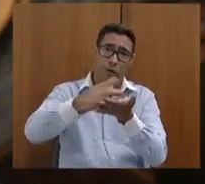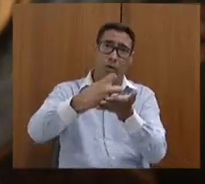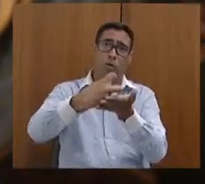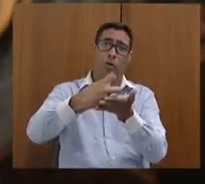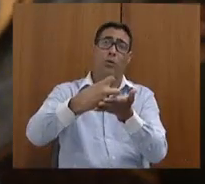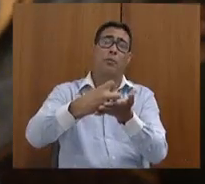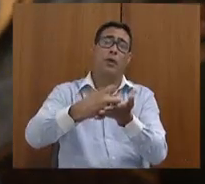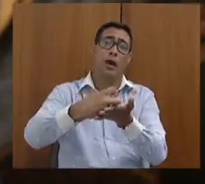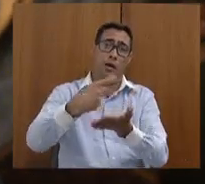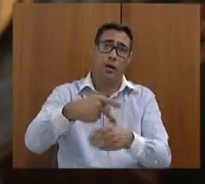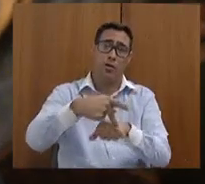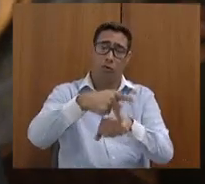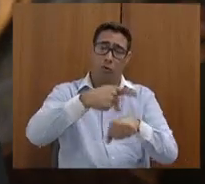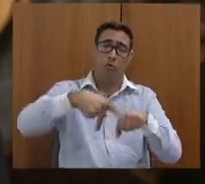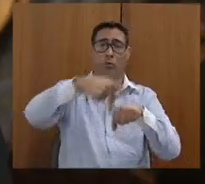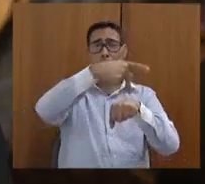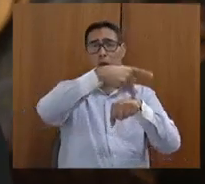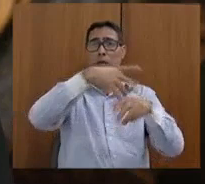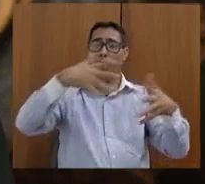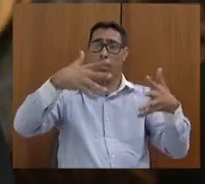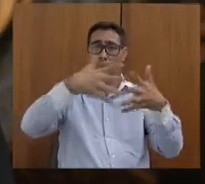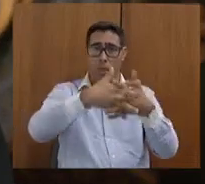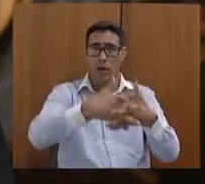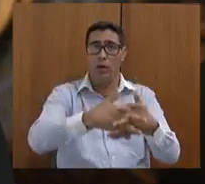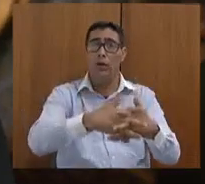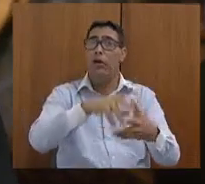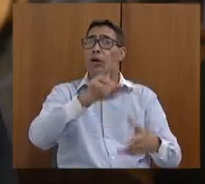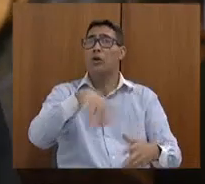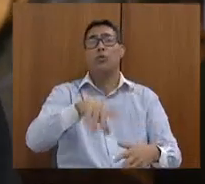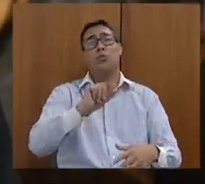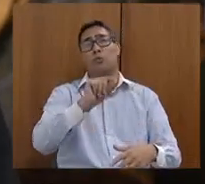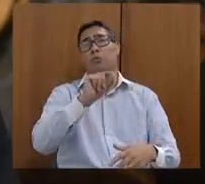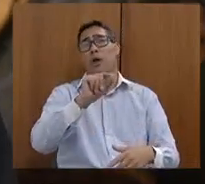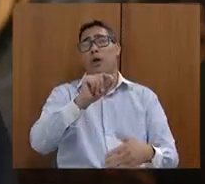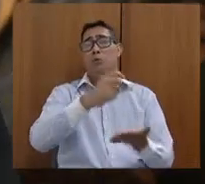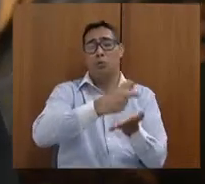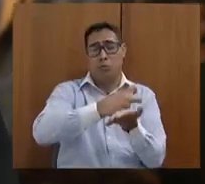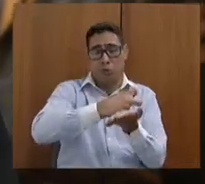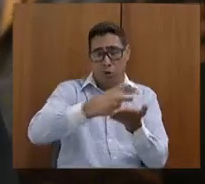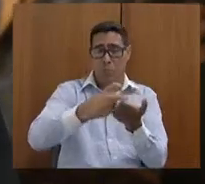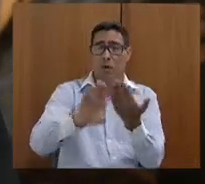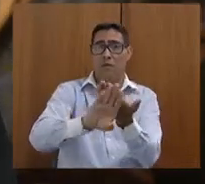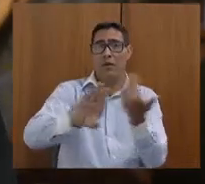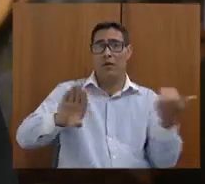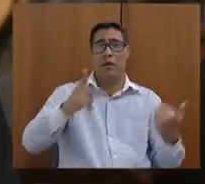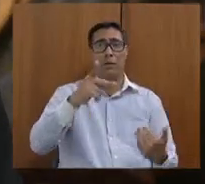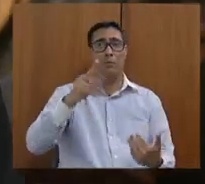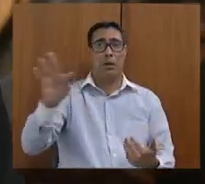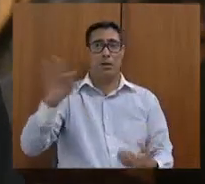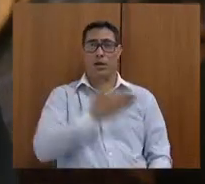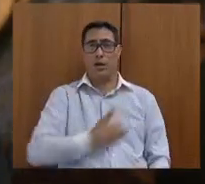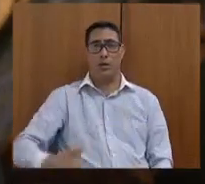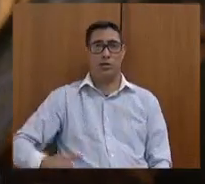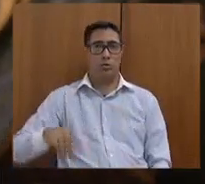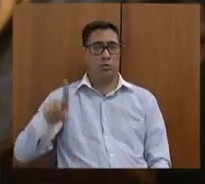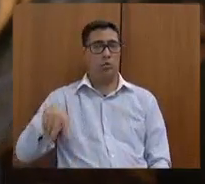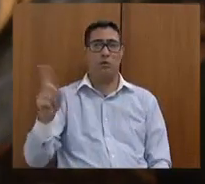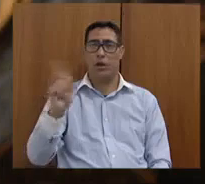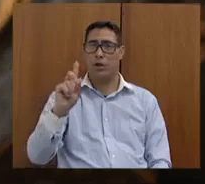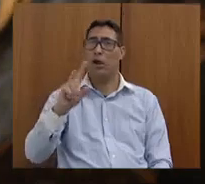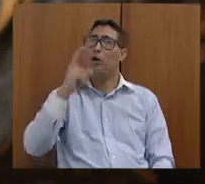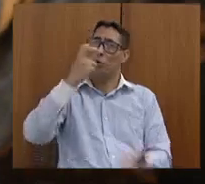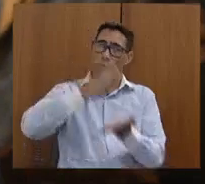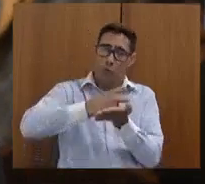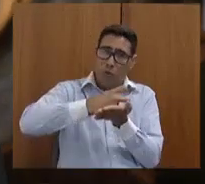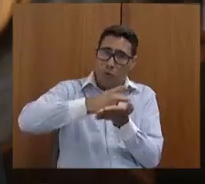sendo desenvolvida e não era um golpe para afastar o PT do governo o golpe como todo golpe